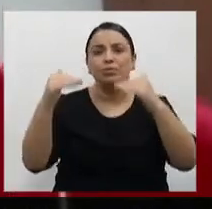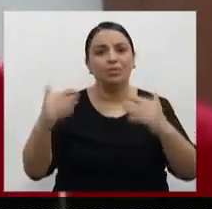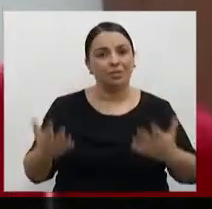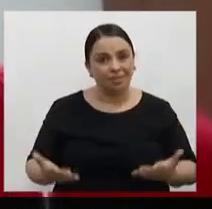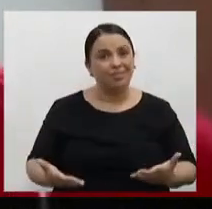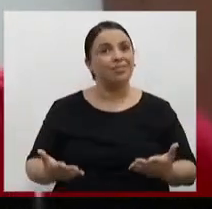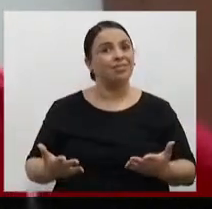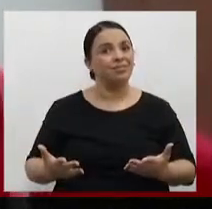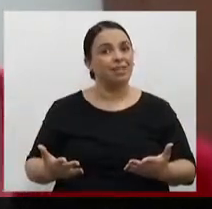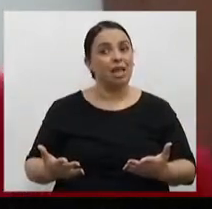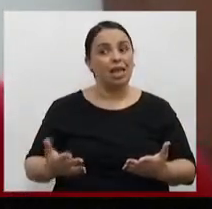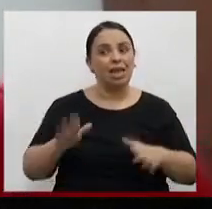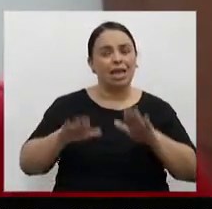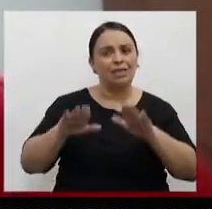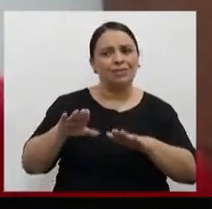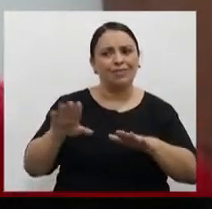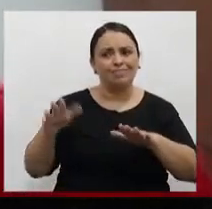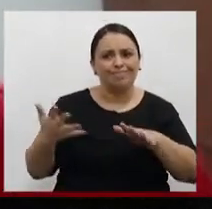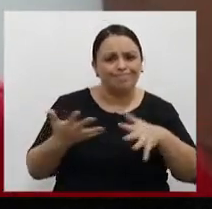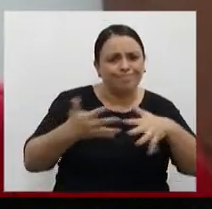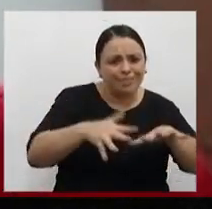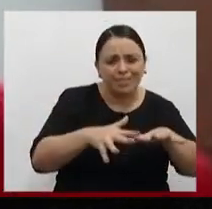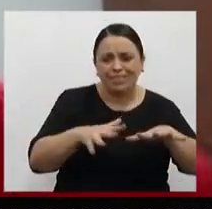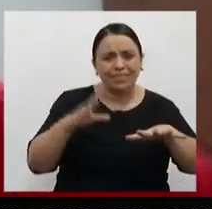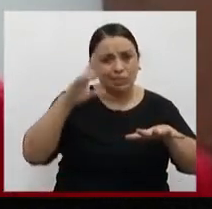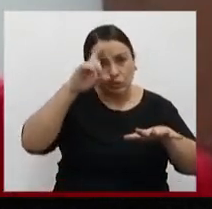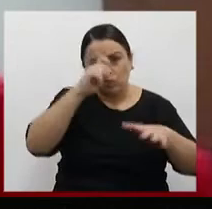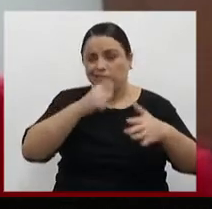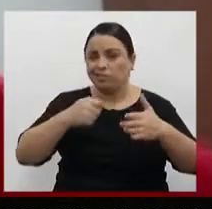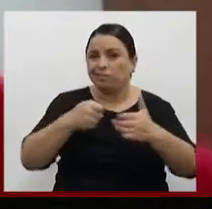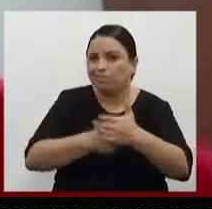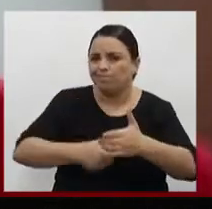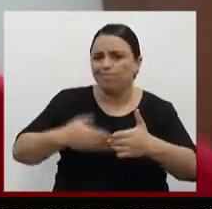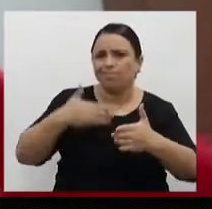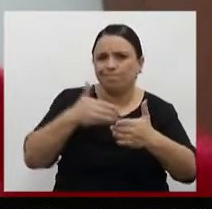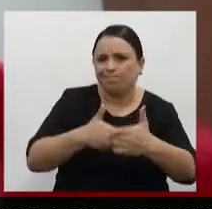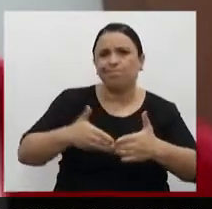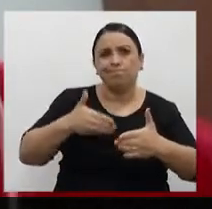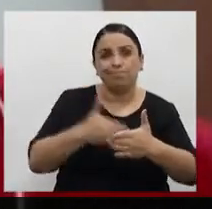inserção, justamente por causa do benefício de prestação continuada.